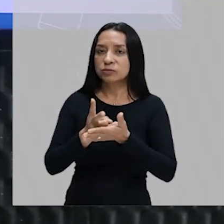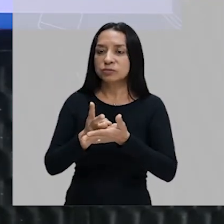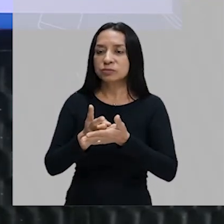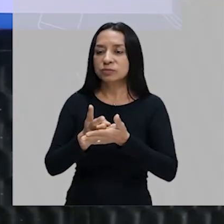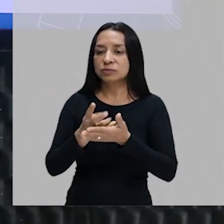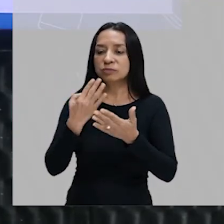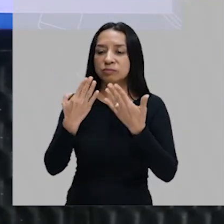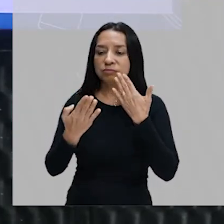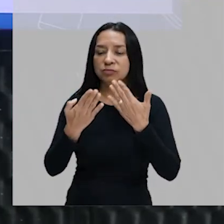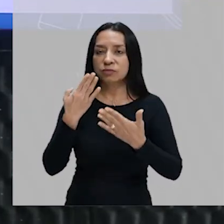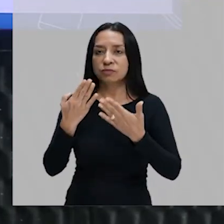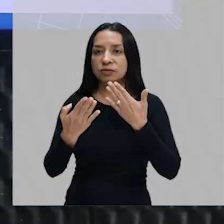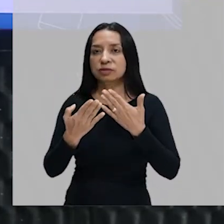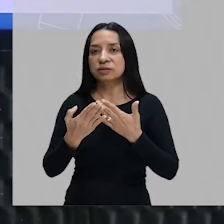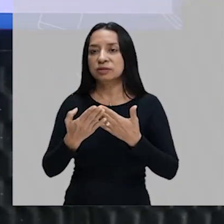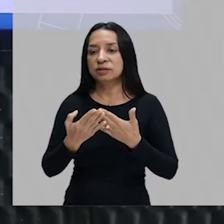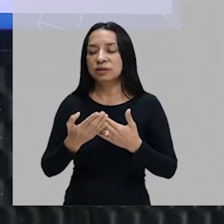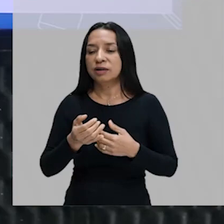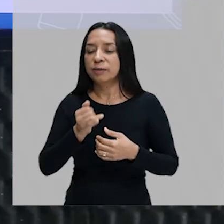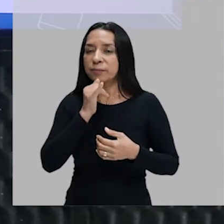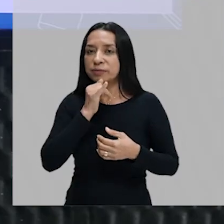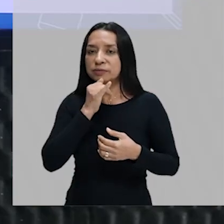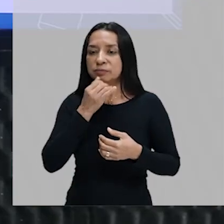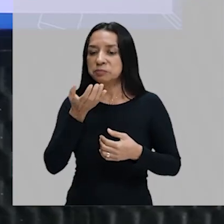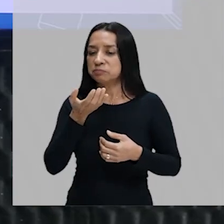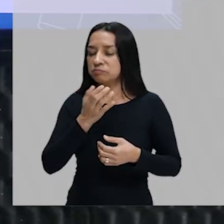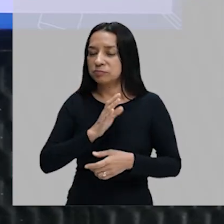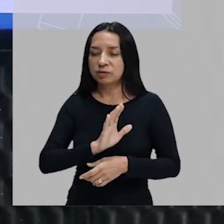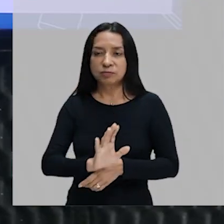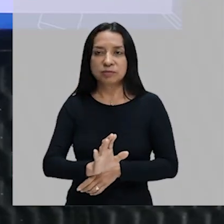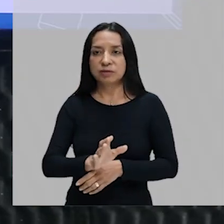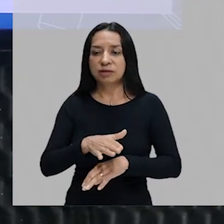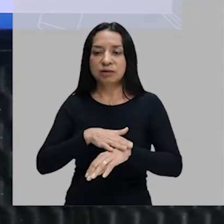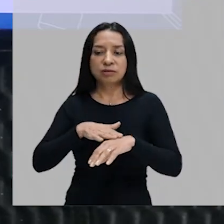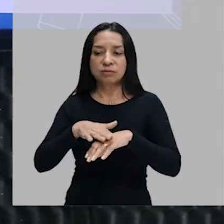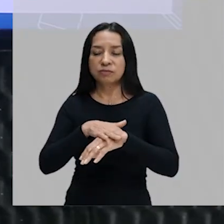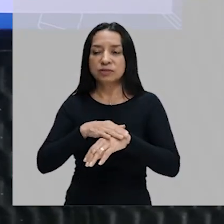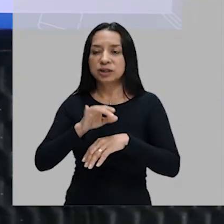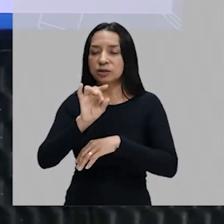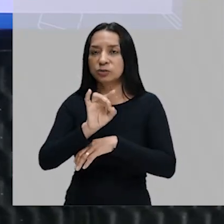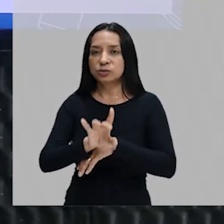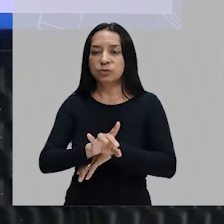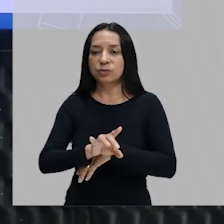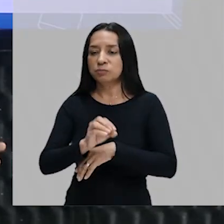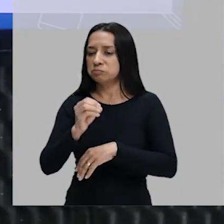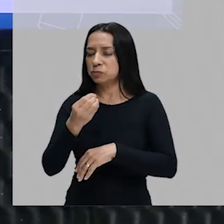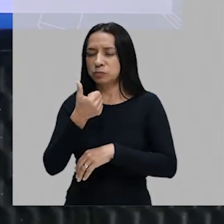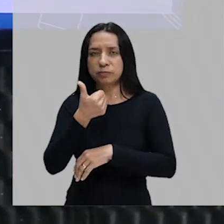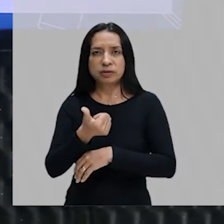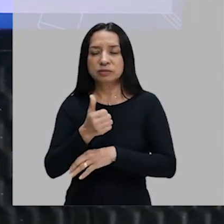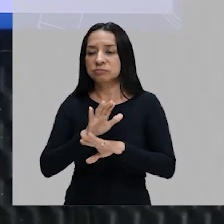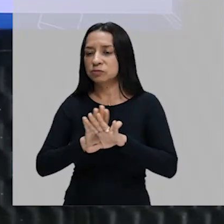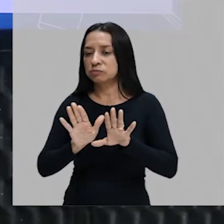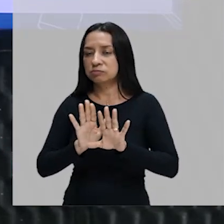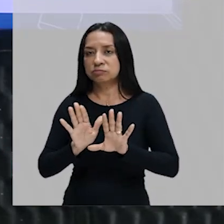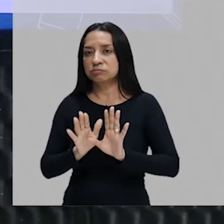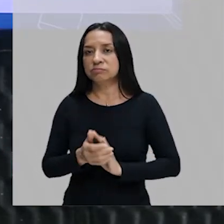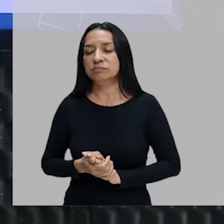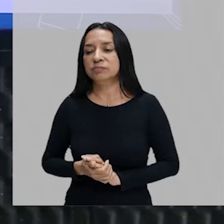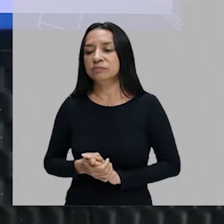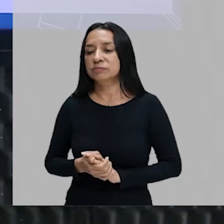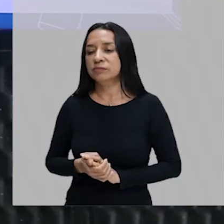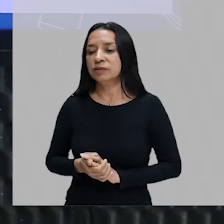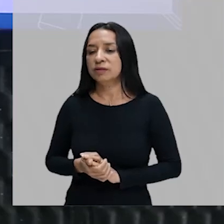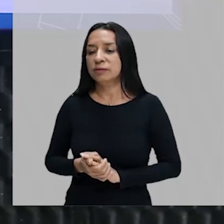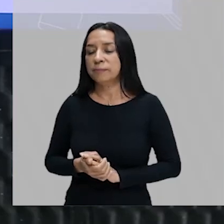no diálogo. Quando a gente não quer dar uma continuidade do diálogo, a gente apenas todo bien. Isso acontece nas